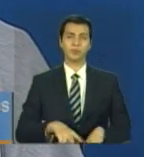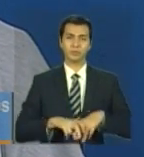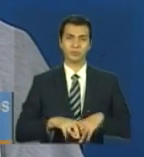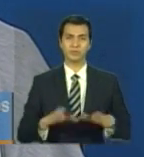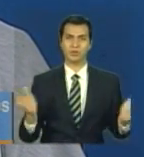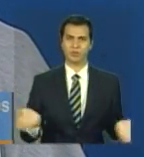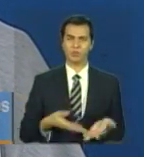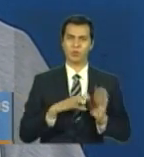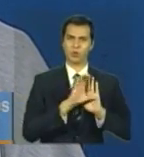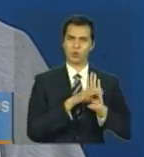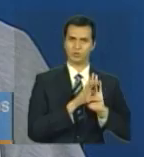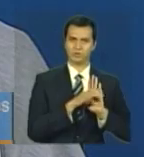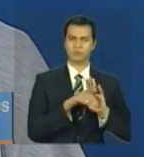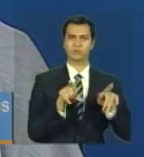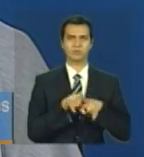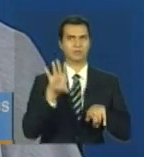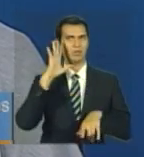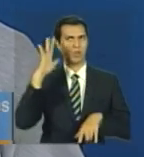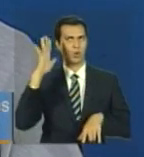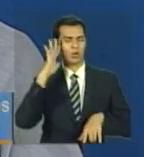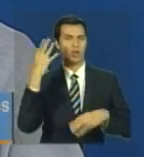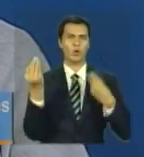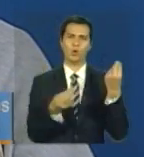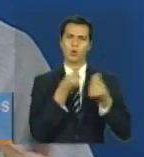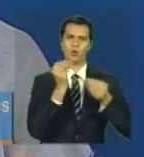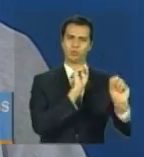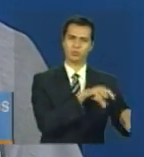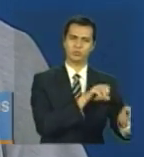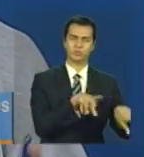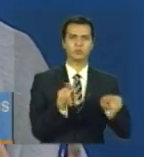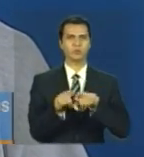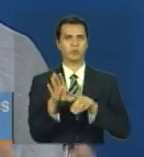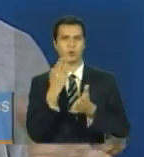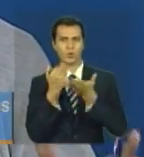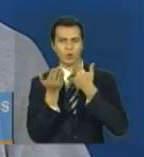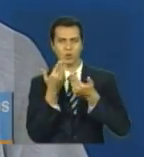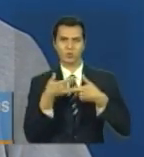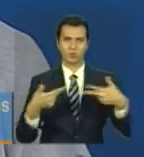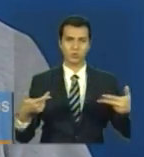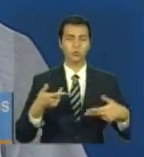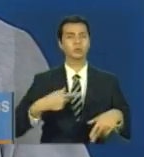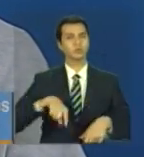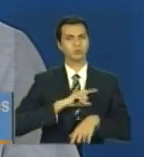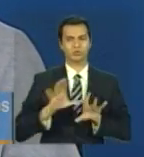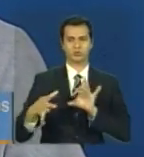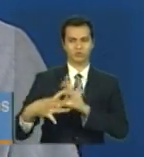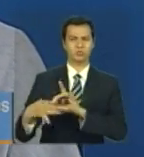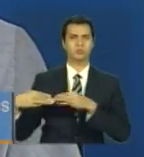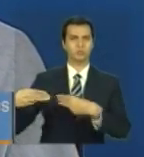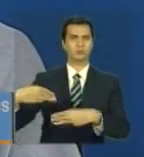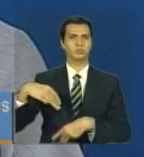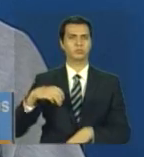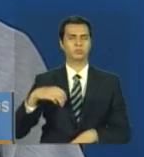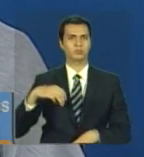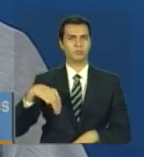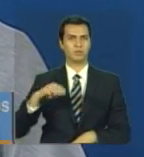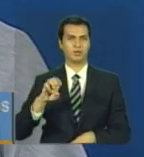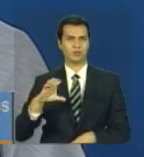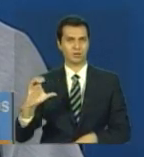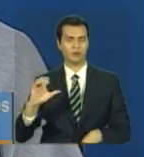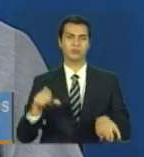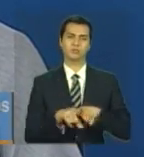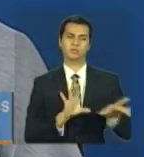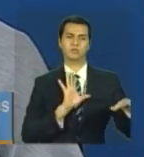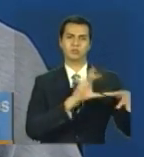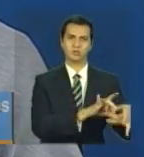conceitual, teórico-conceitual de educação alimentar, nós temos feito com um núcleo aí associando o MEC e a saúde. É muito importante